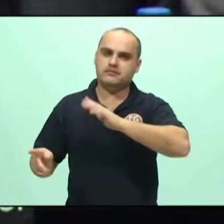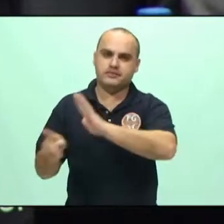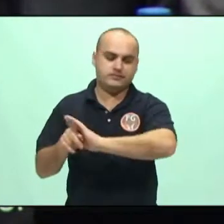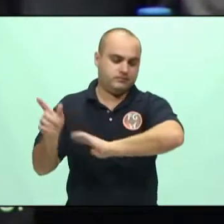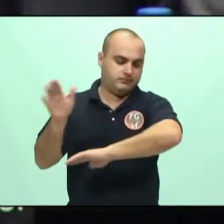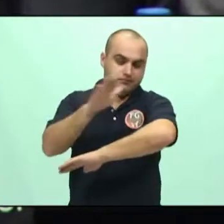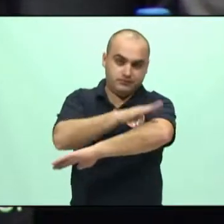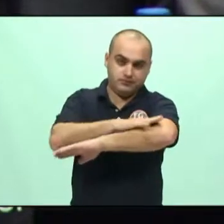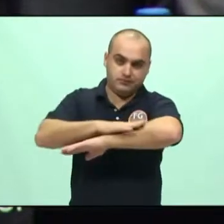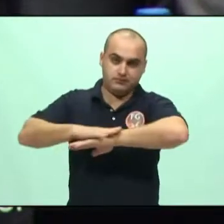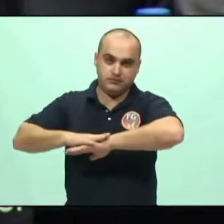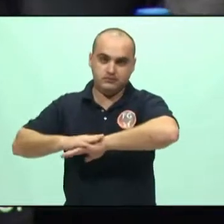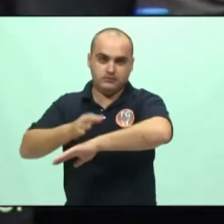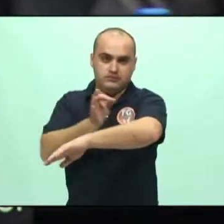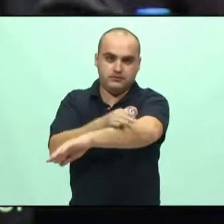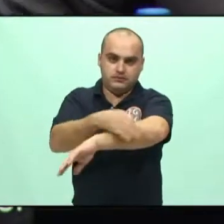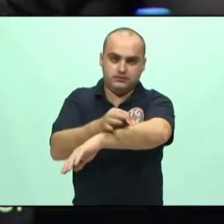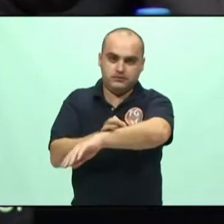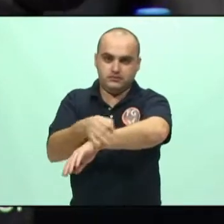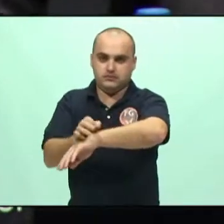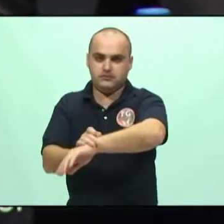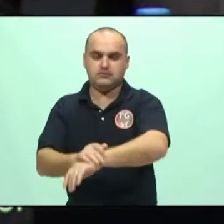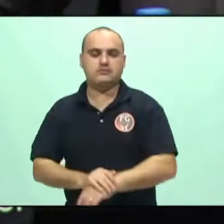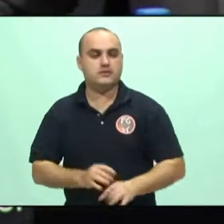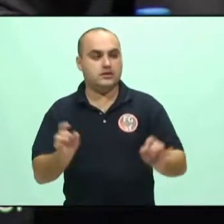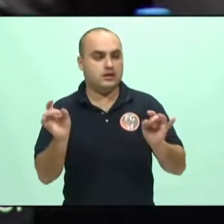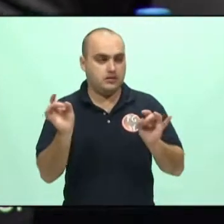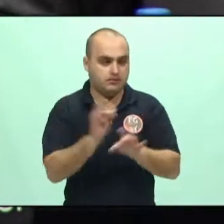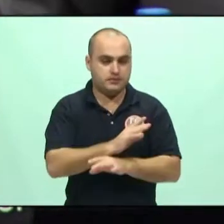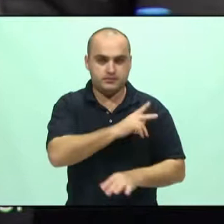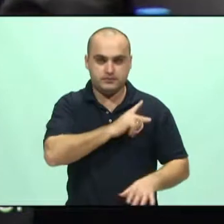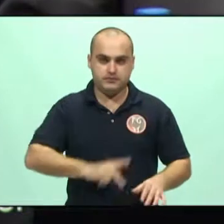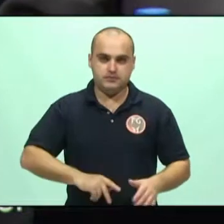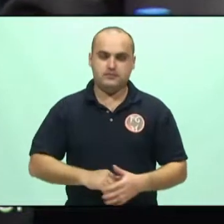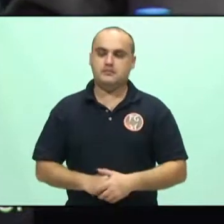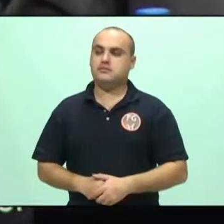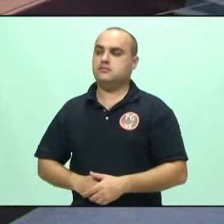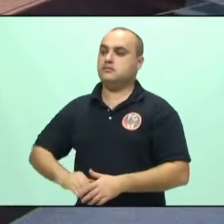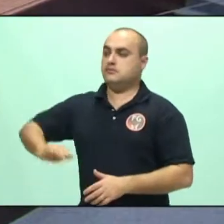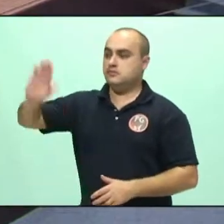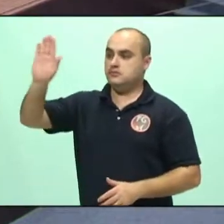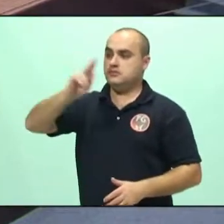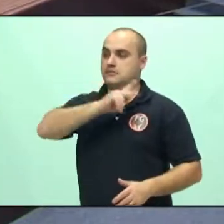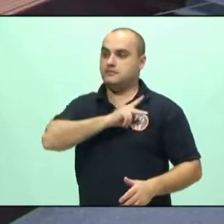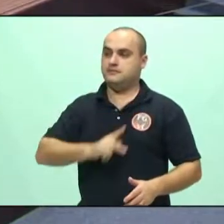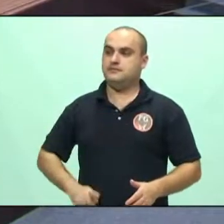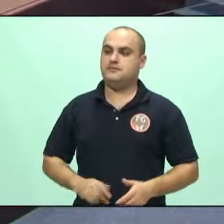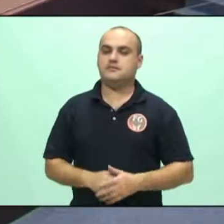tanto em recalque quanto em assalto era o que eu tenho senhor presidente com a palavra senhor